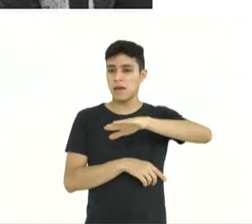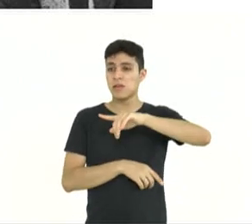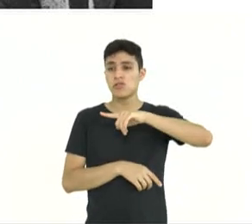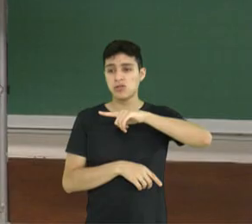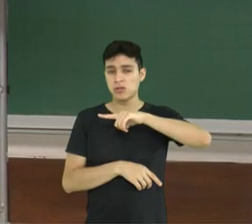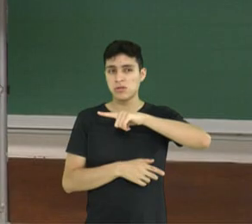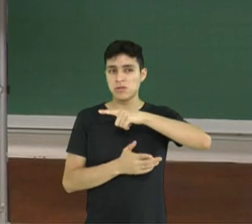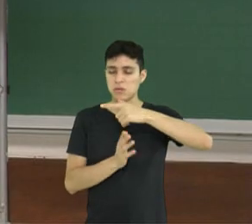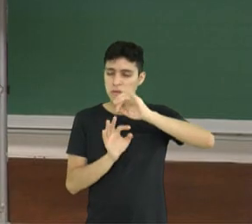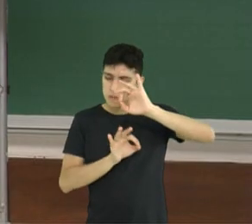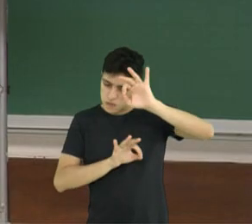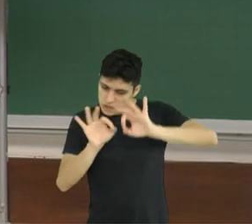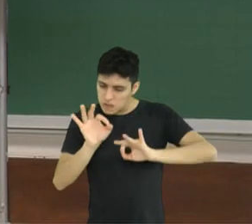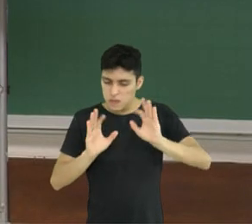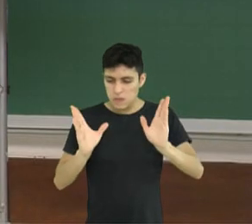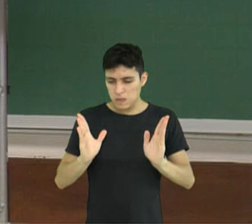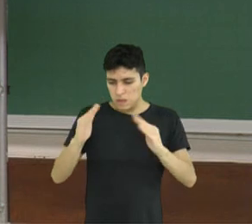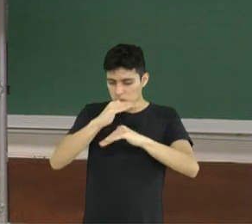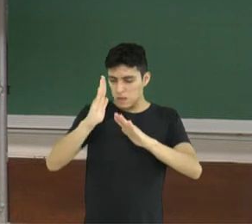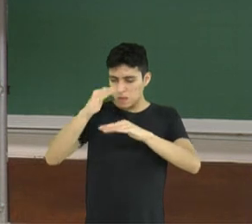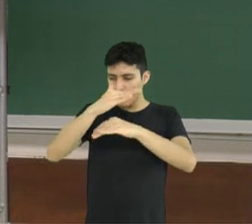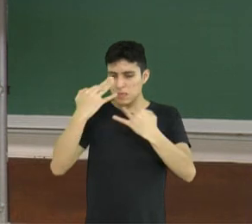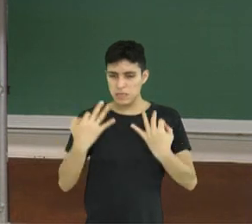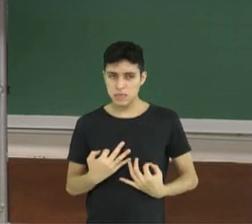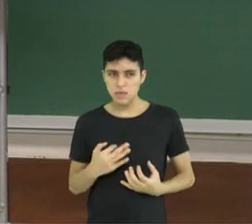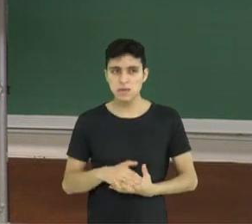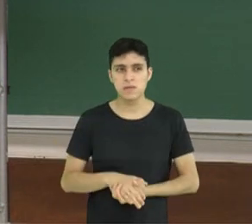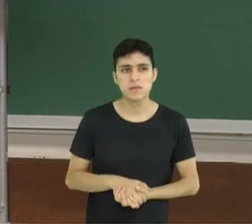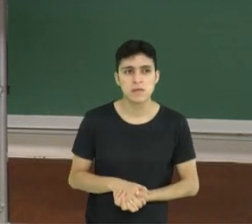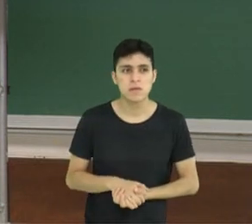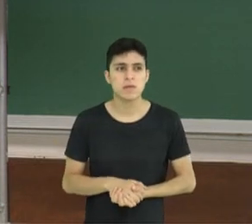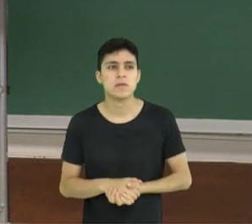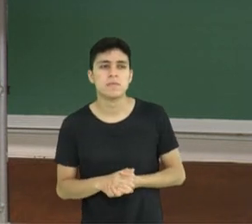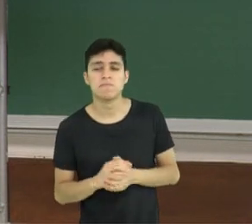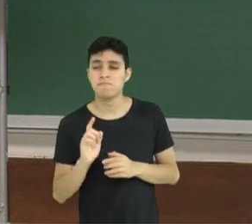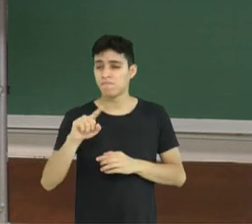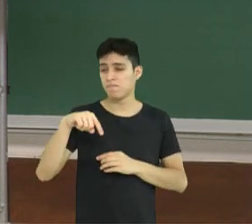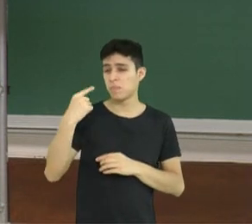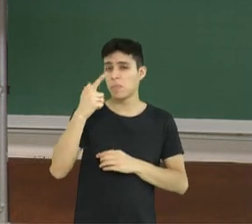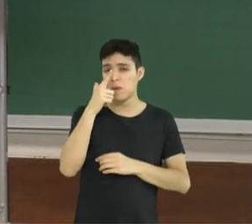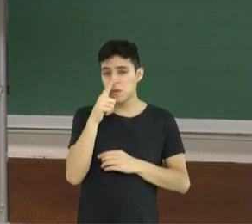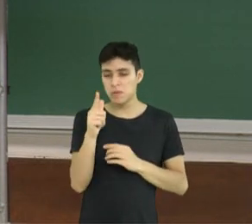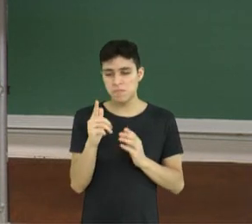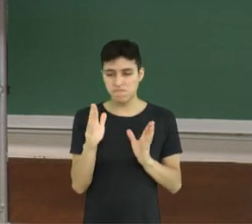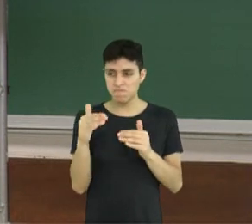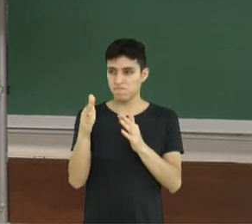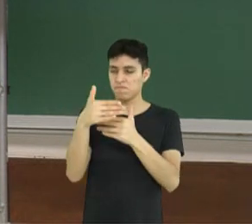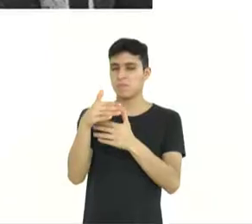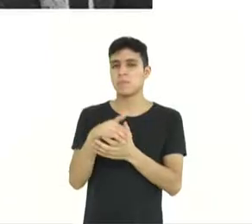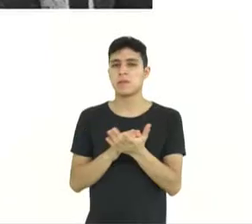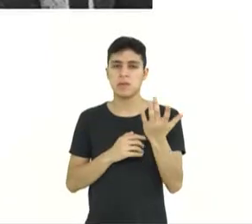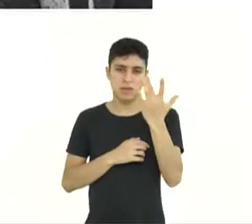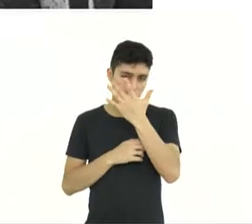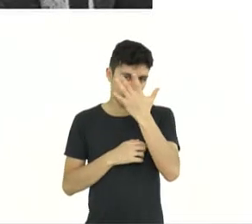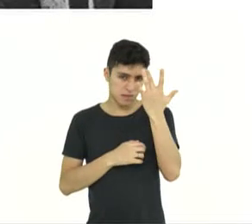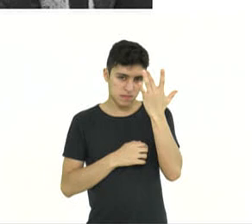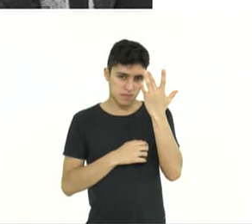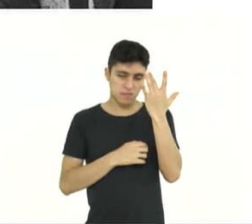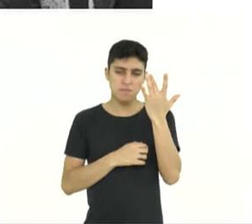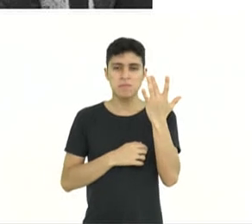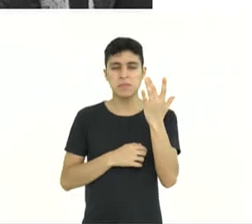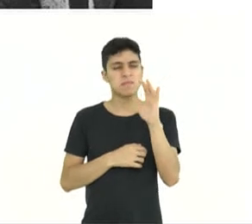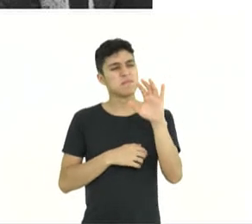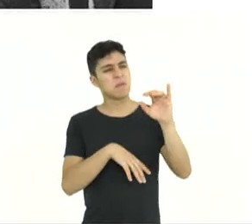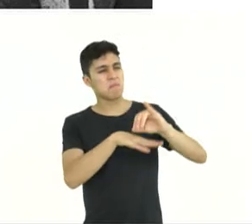construção rigorosa muito geometrizada né que mais tarde evoluiu para formas geométricas as pessoas para ele era